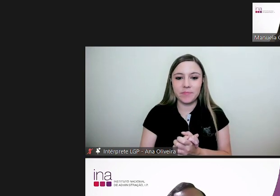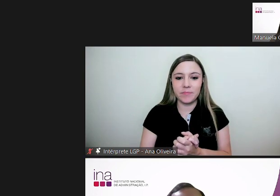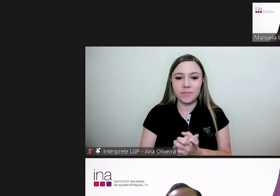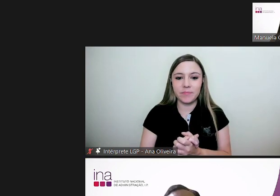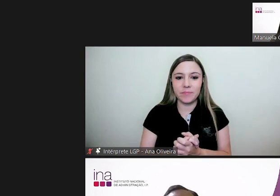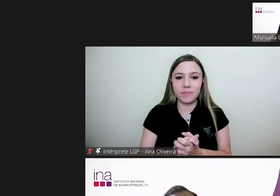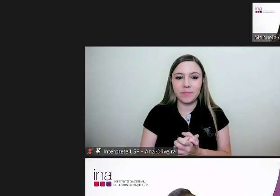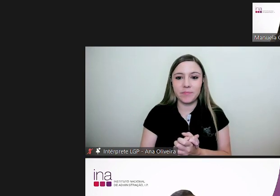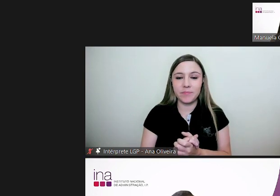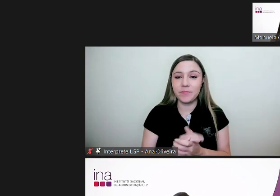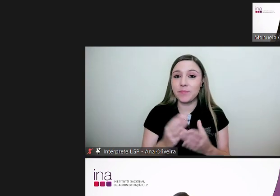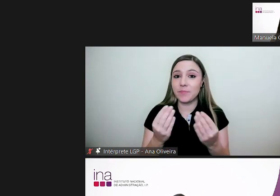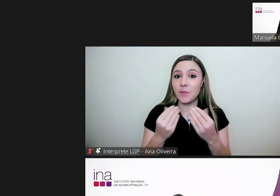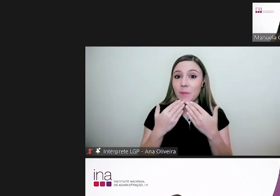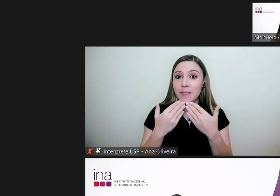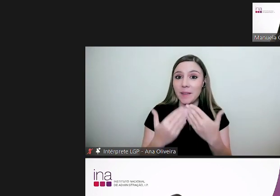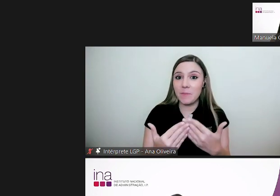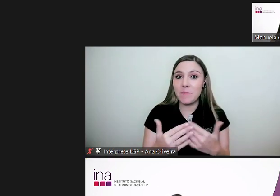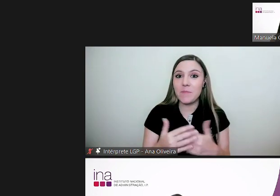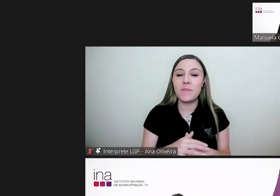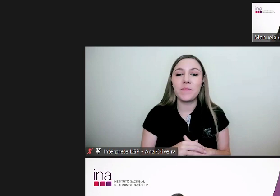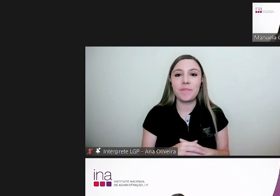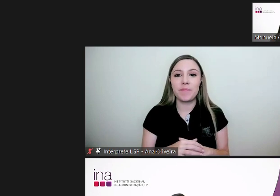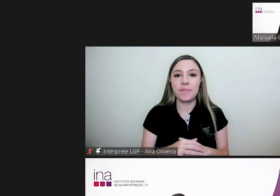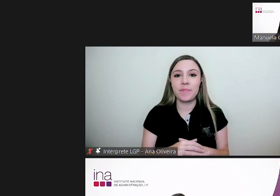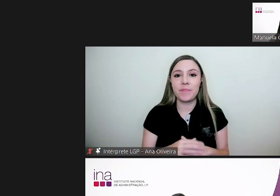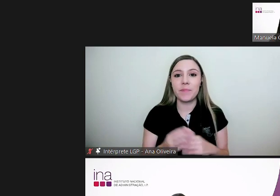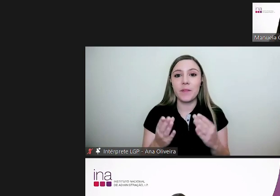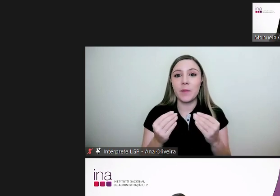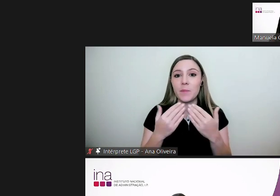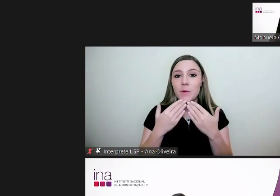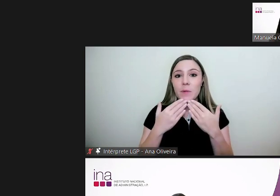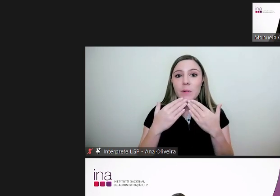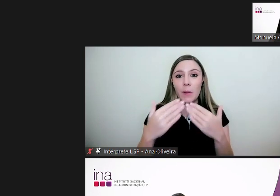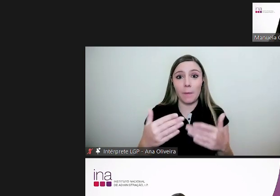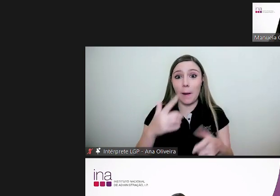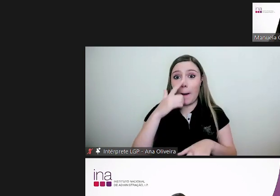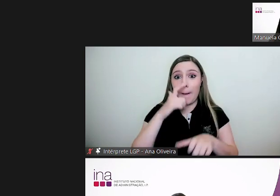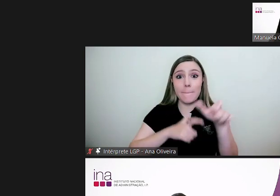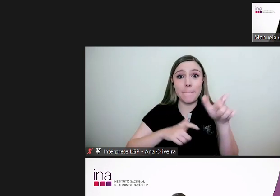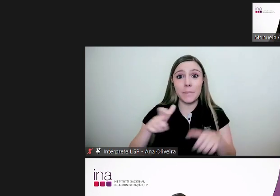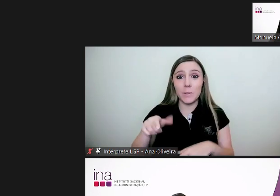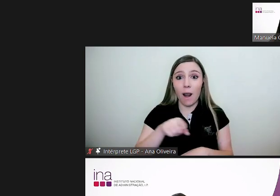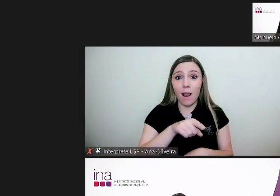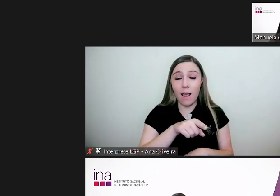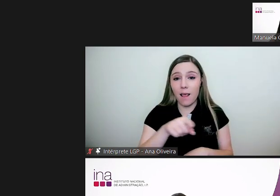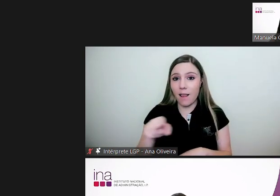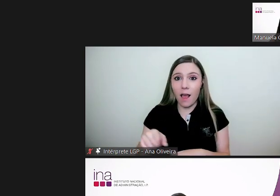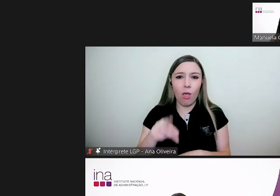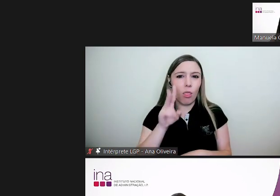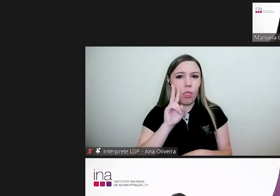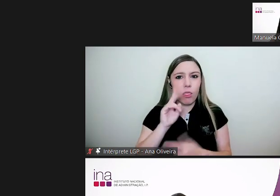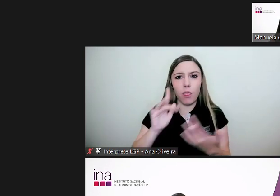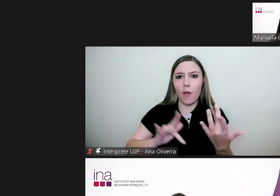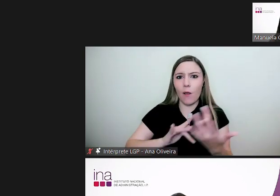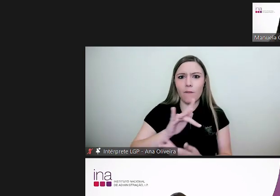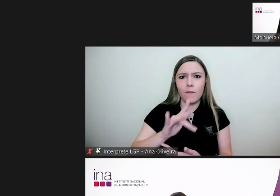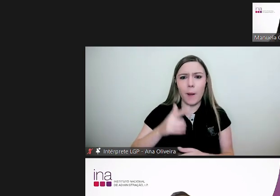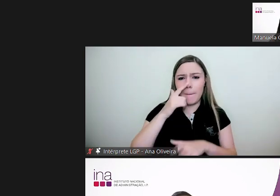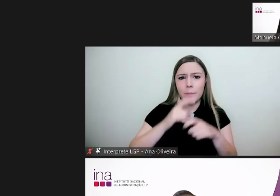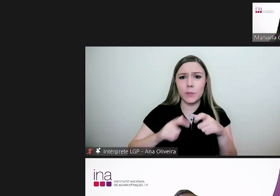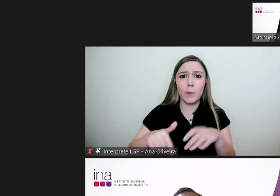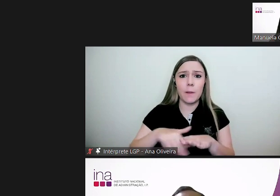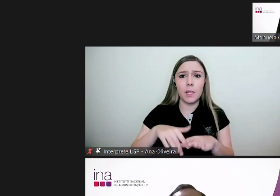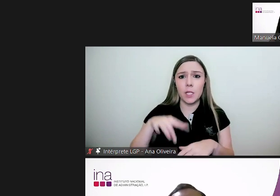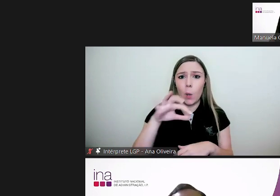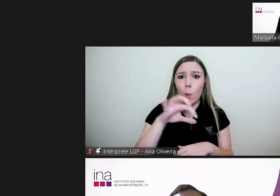Muito obrigada. Obrigado. Muito obrigada às centenas de pessoas que assistiram a este webinar. Foram mais de 800